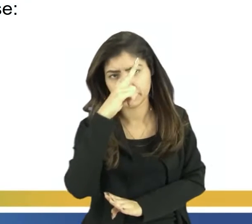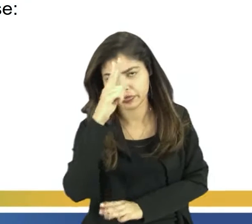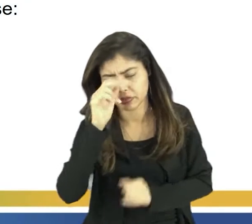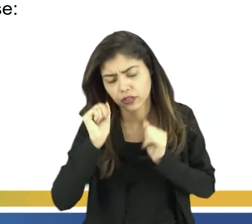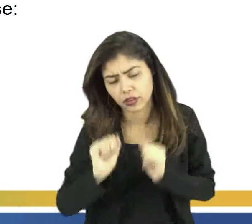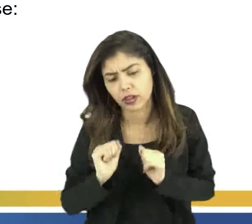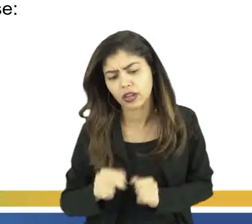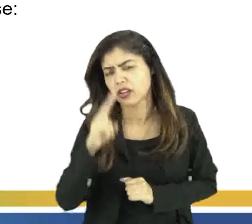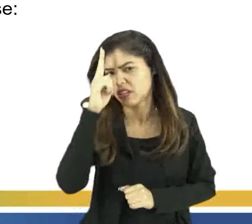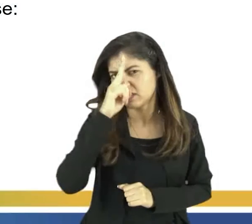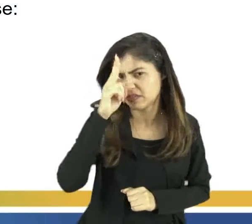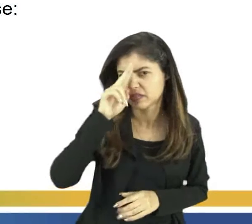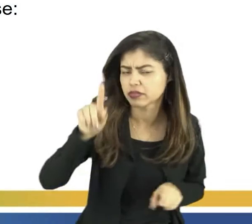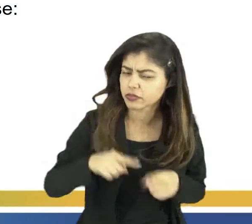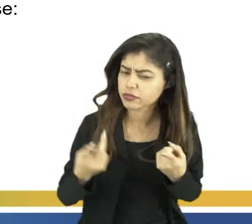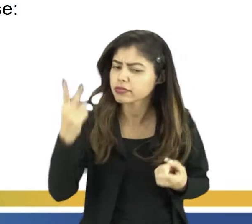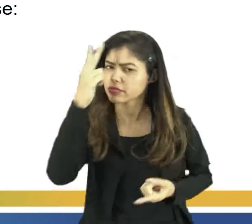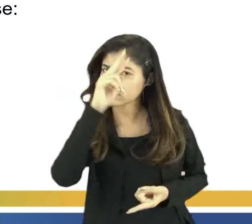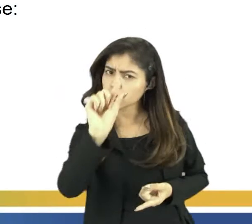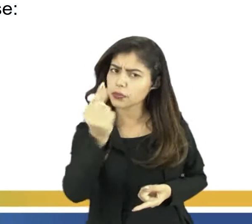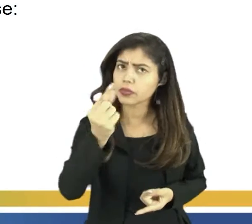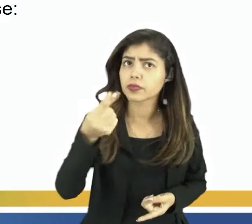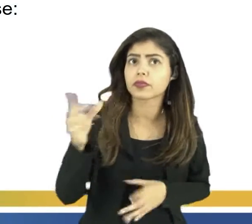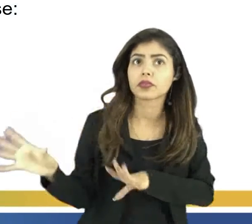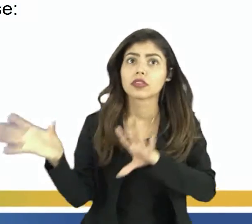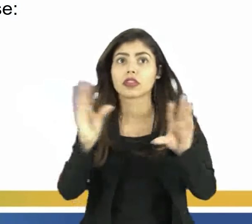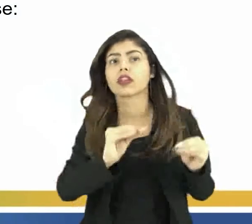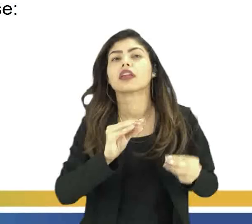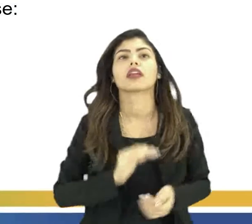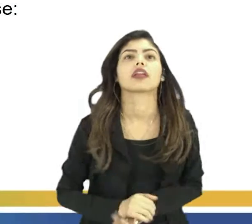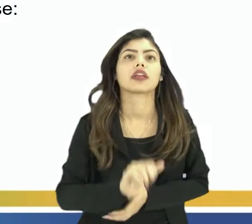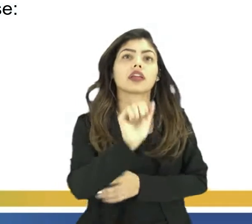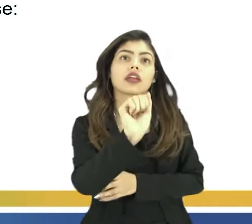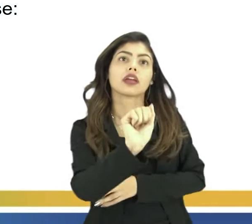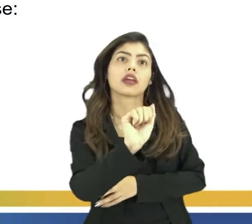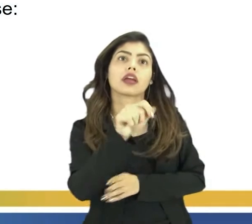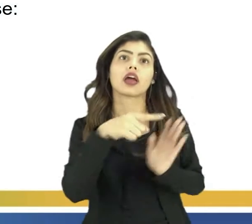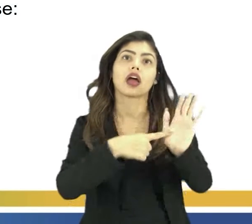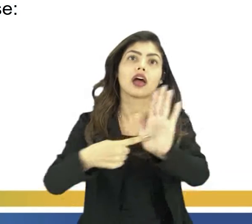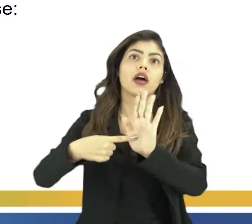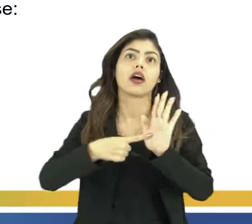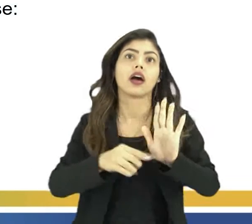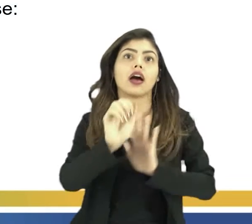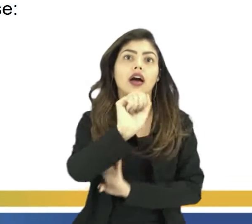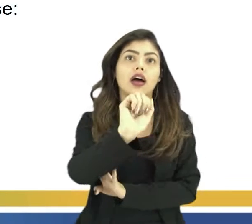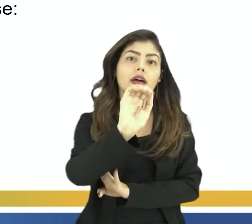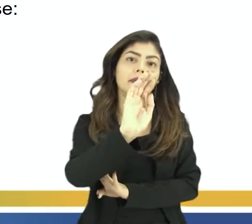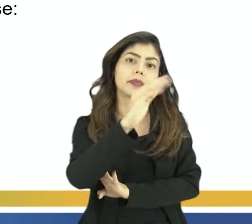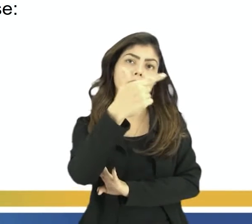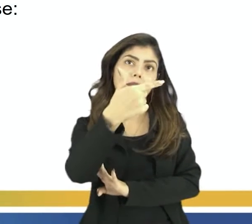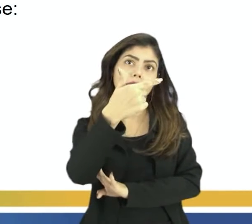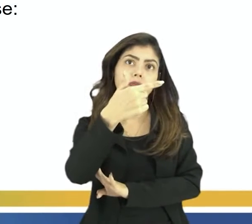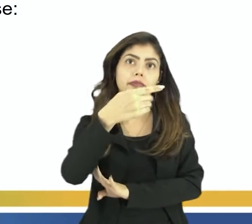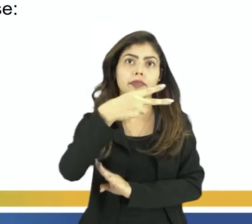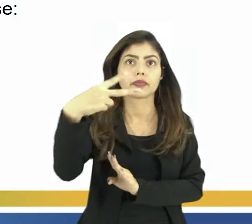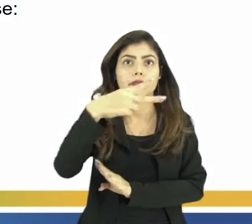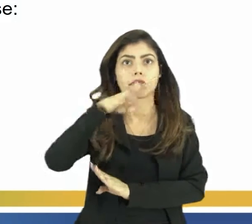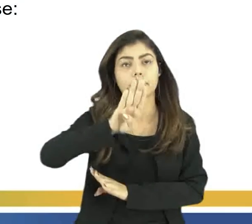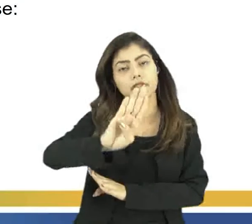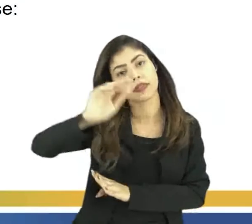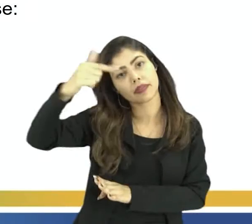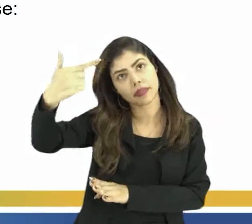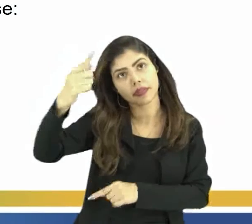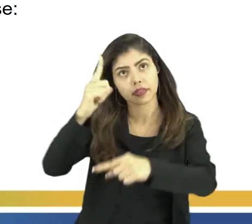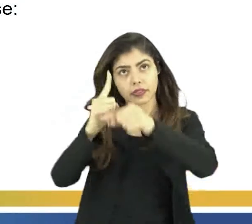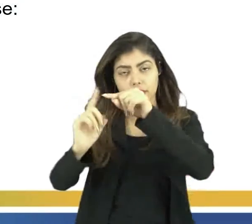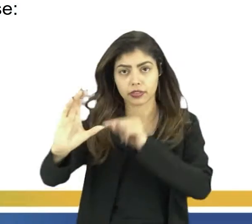Pode ser que você não esteja lembrado, mas vamos relembrar agora através da fórmula. Né? Ele é representado pela fórmula de A ao quadrado, que é igual